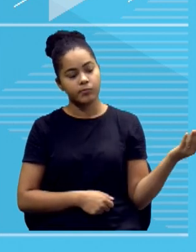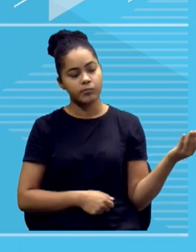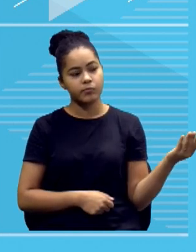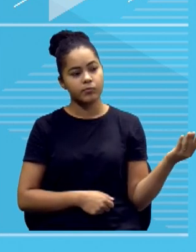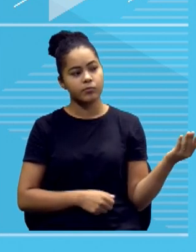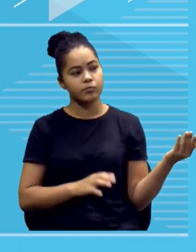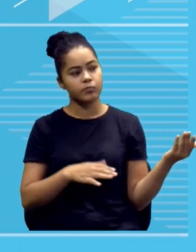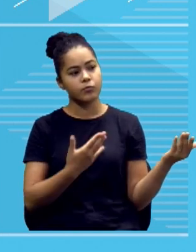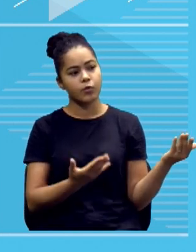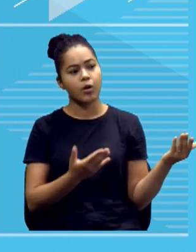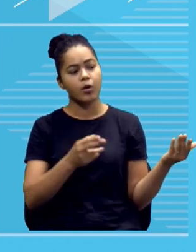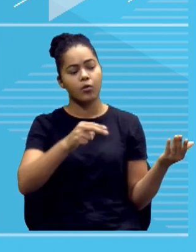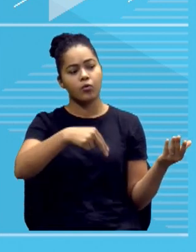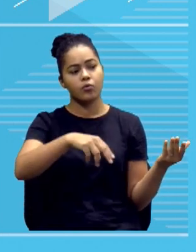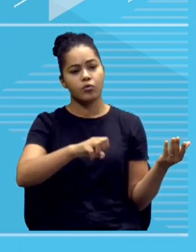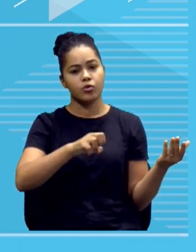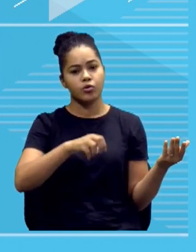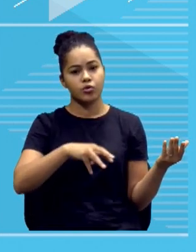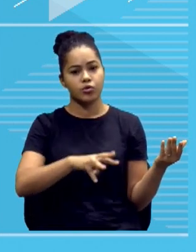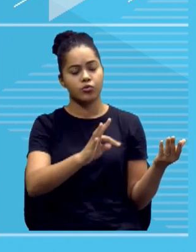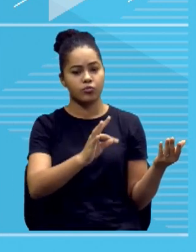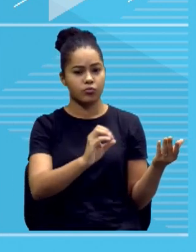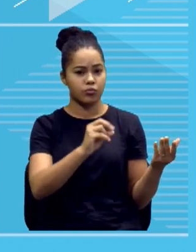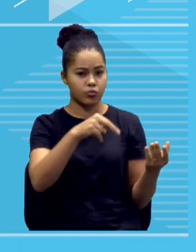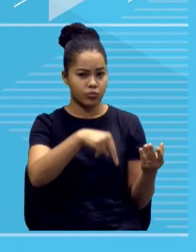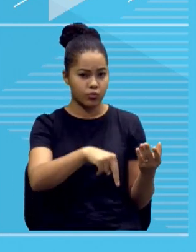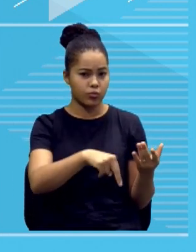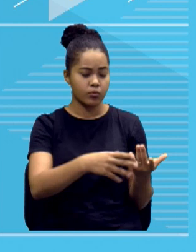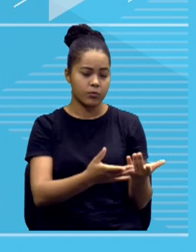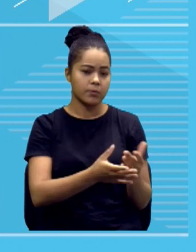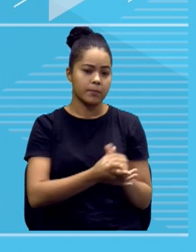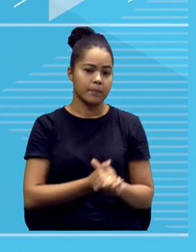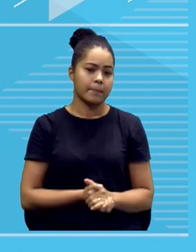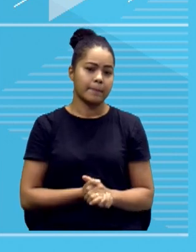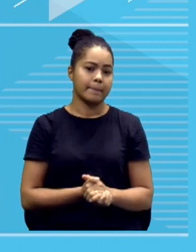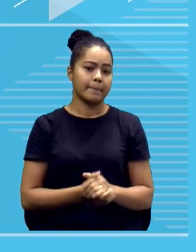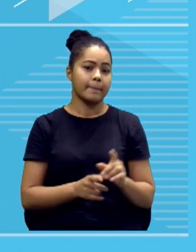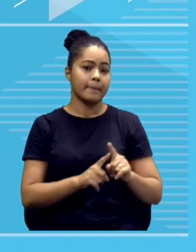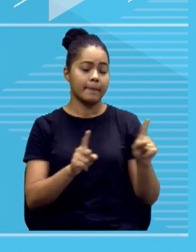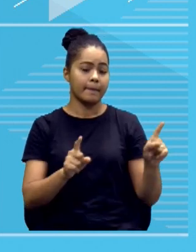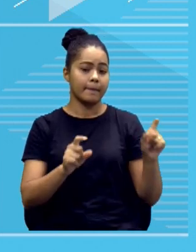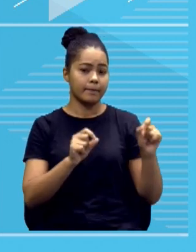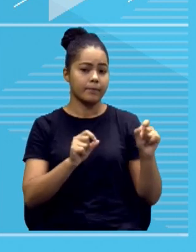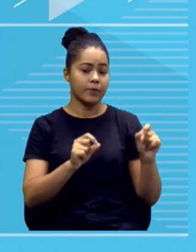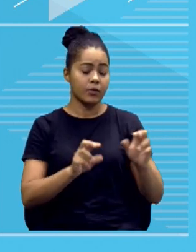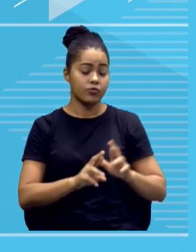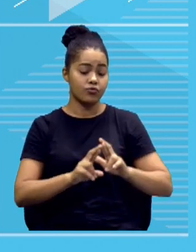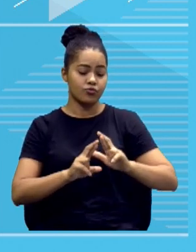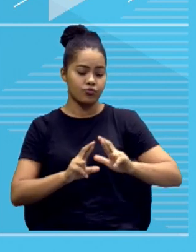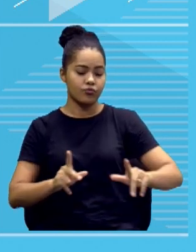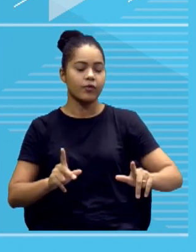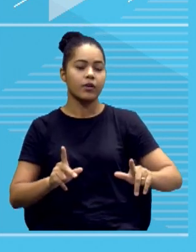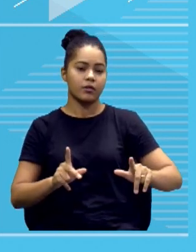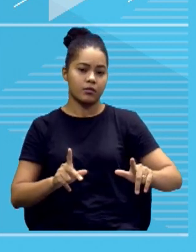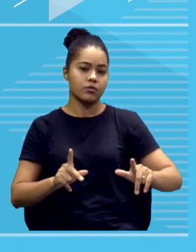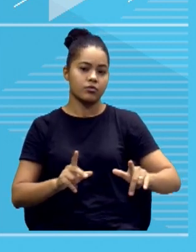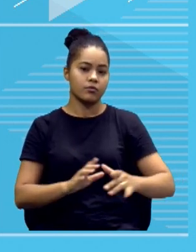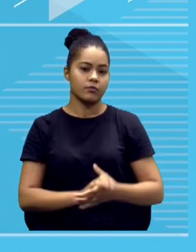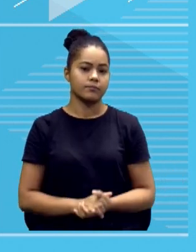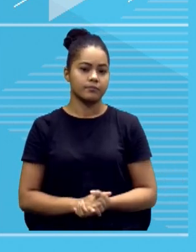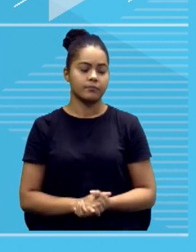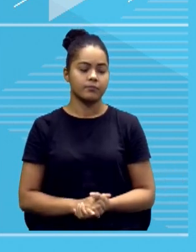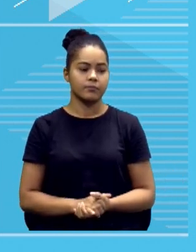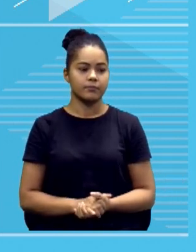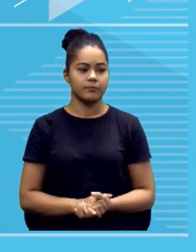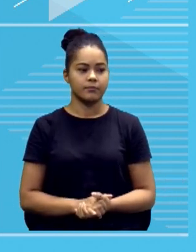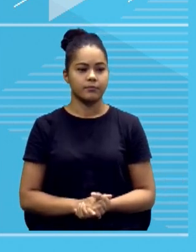da força mecânica, que a gente não usa mais. Aqui é uma força eletromotriz, ou seja, é uma